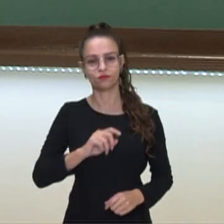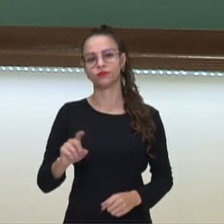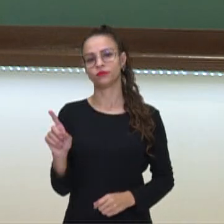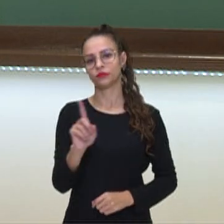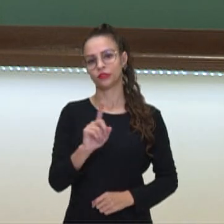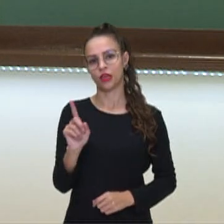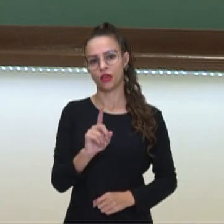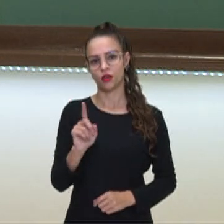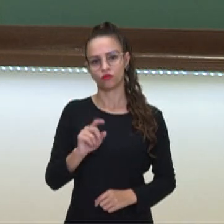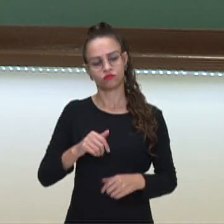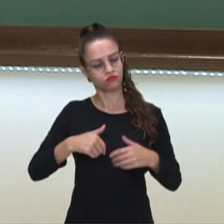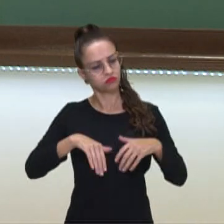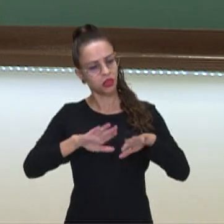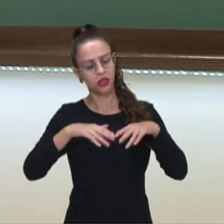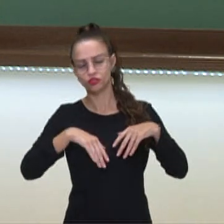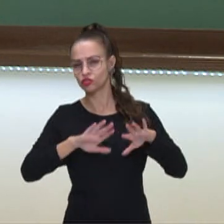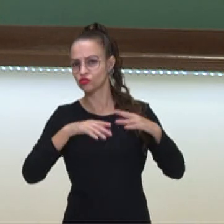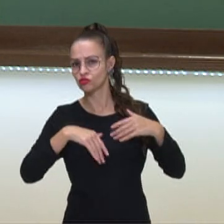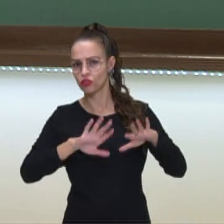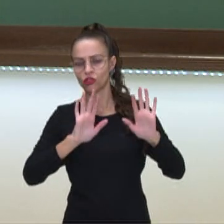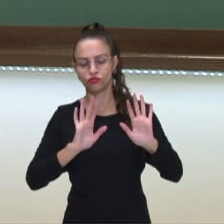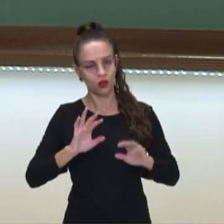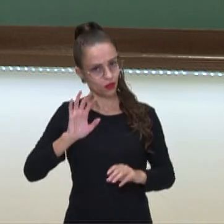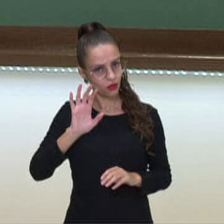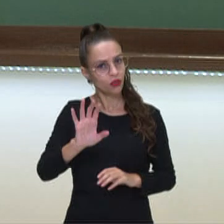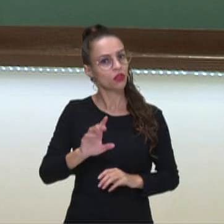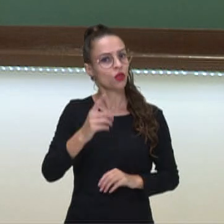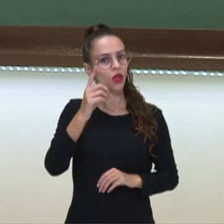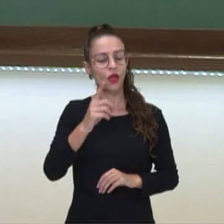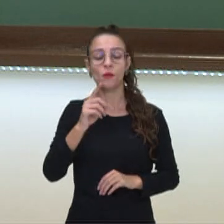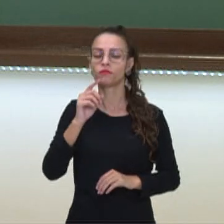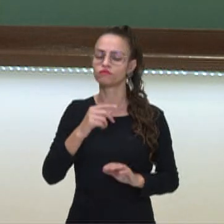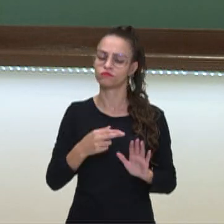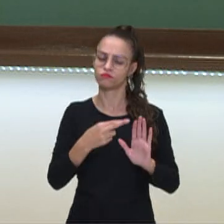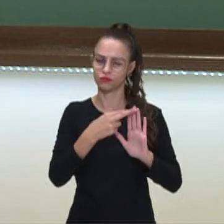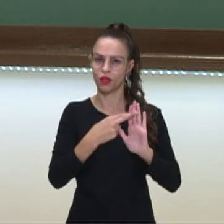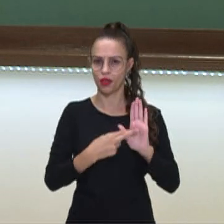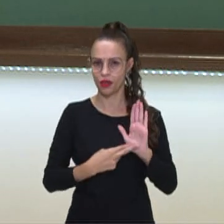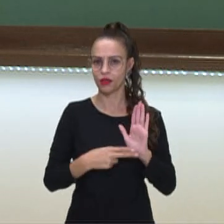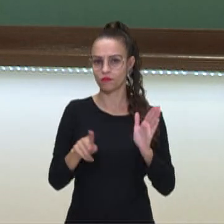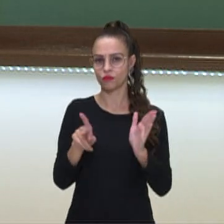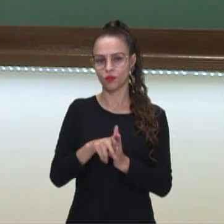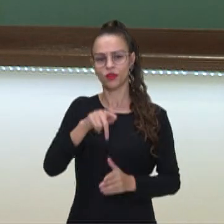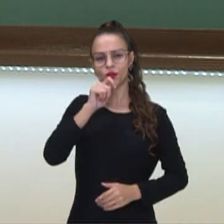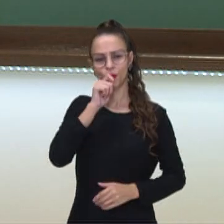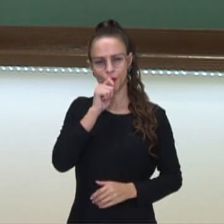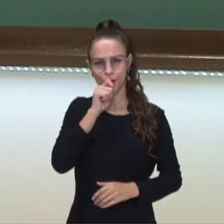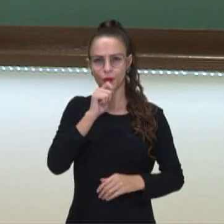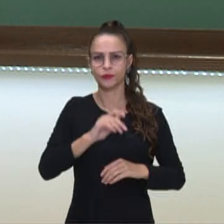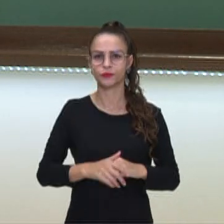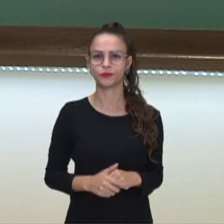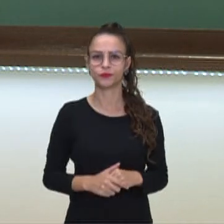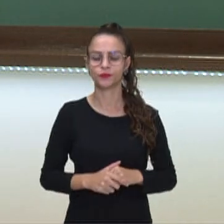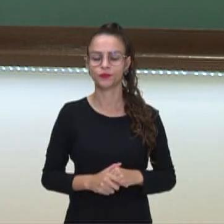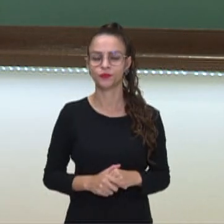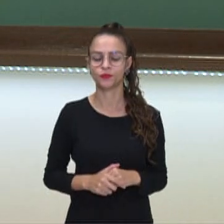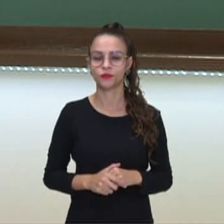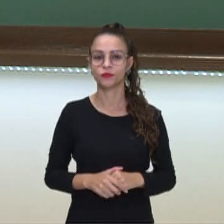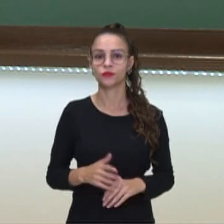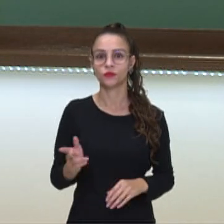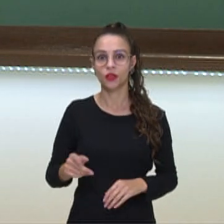não apita e deixa o jogo correr. Esse é um dos princípios da arbitragem, tá? Então, quando